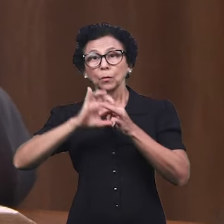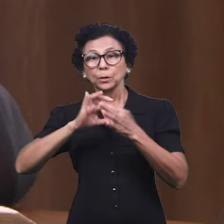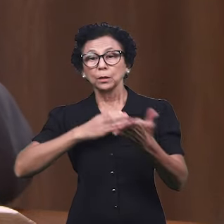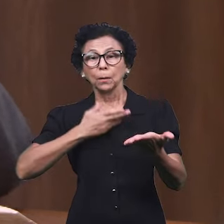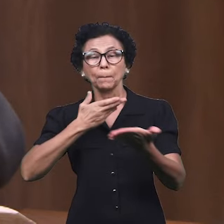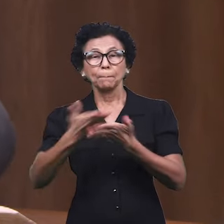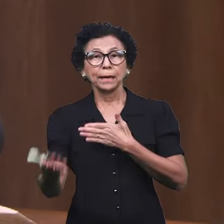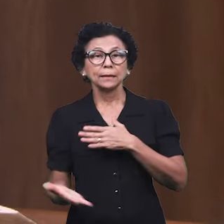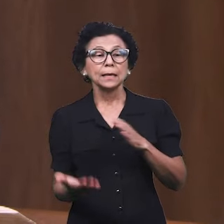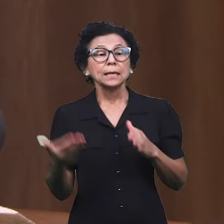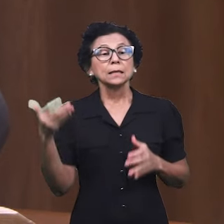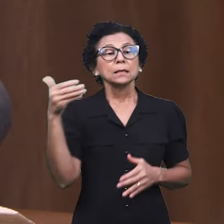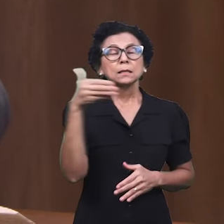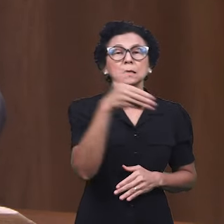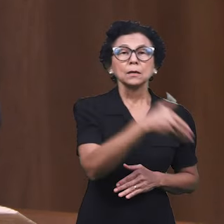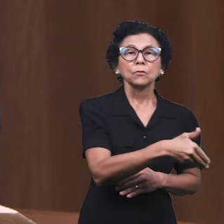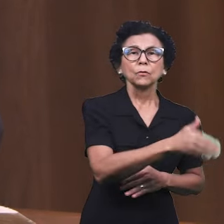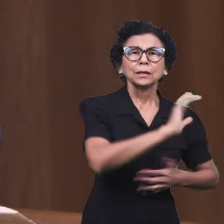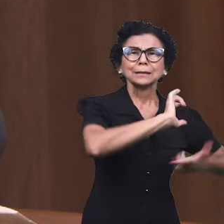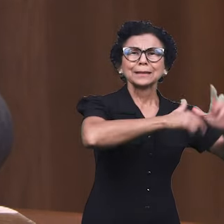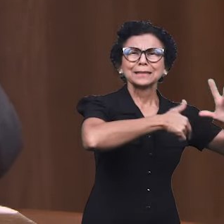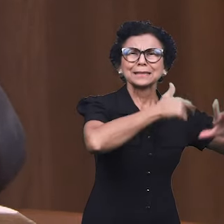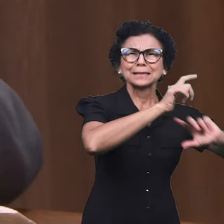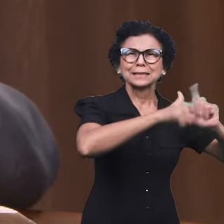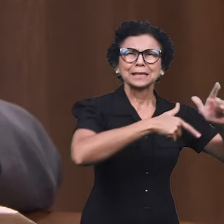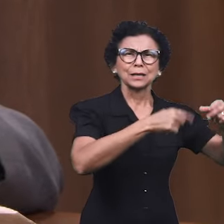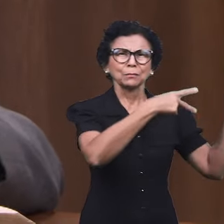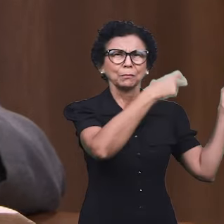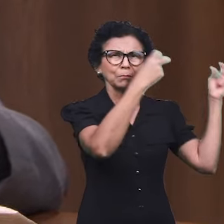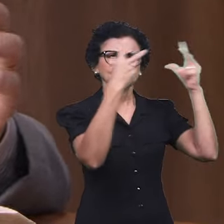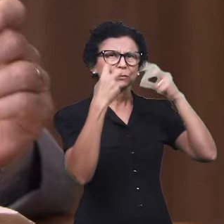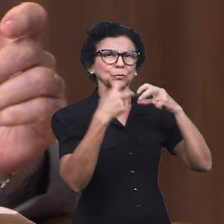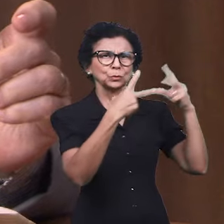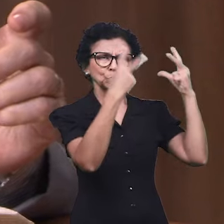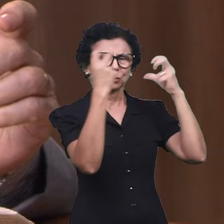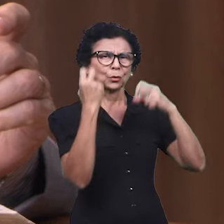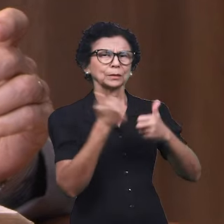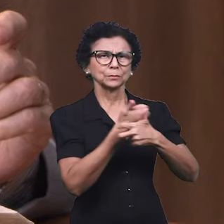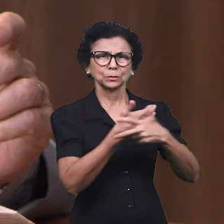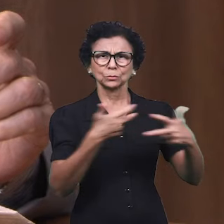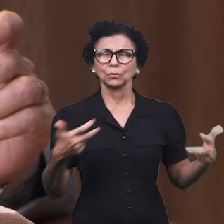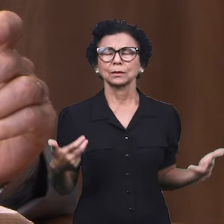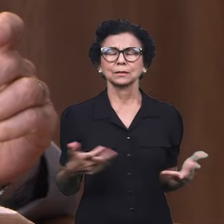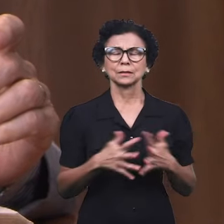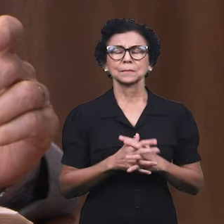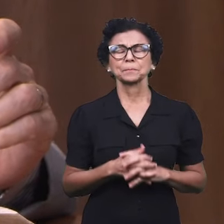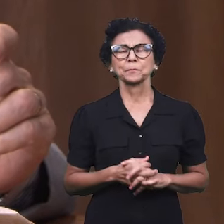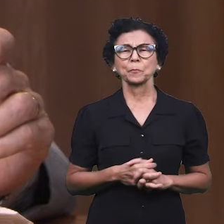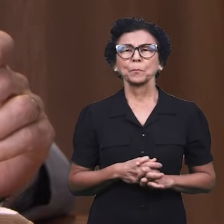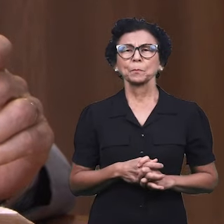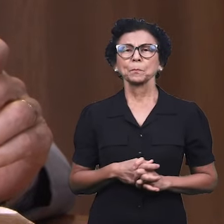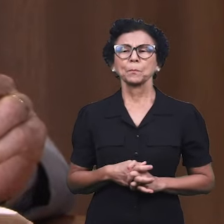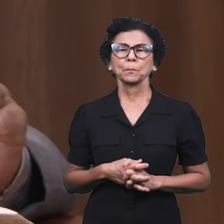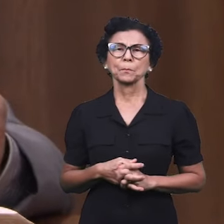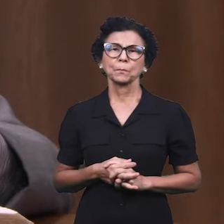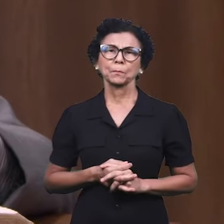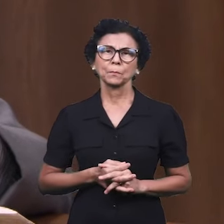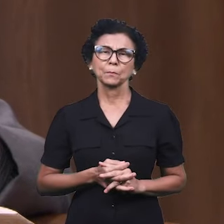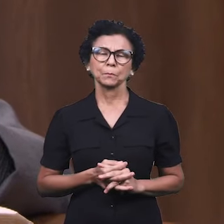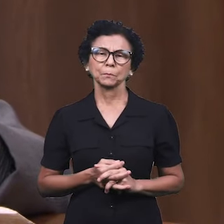com comentários, com tradições, com filosofias e com outras coisas. Agora,